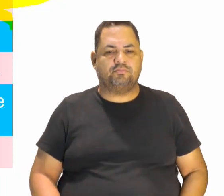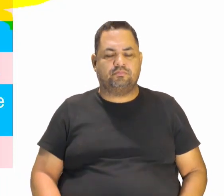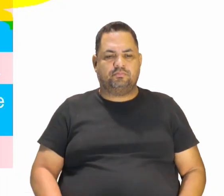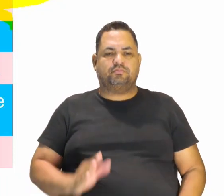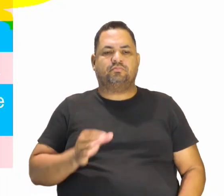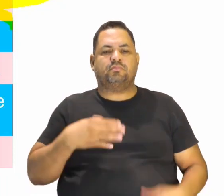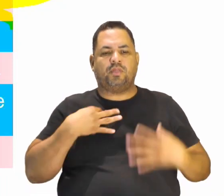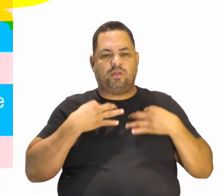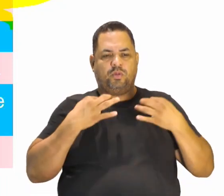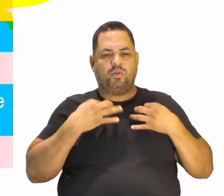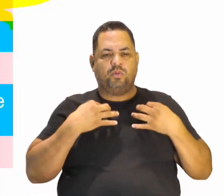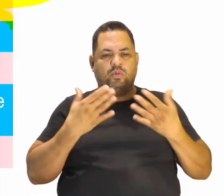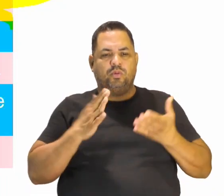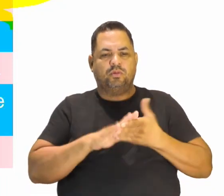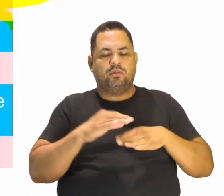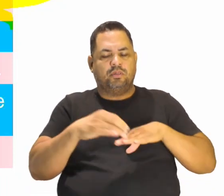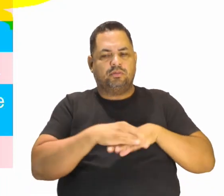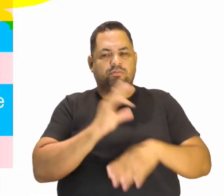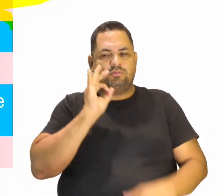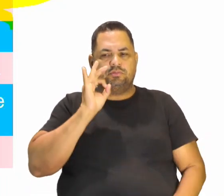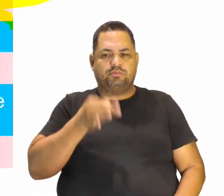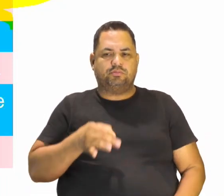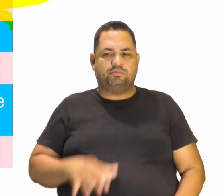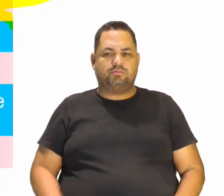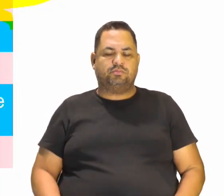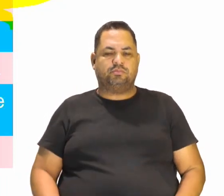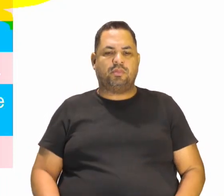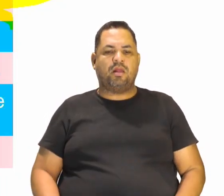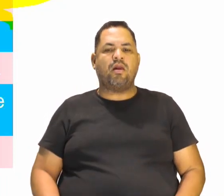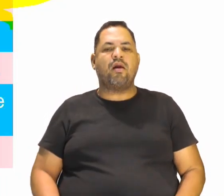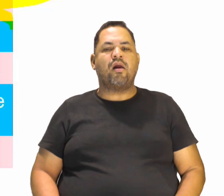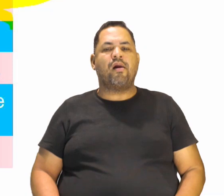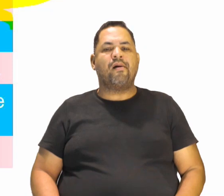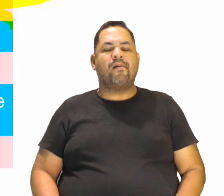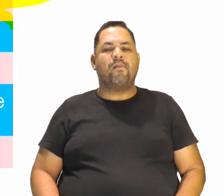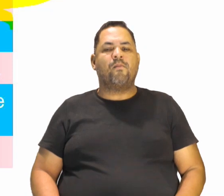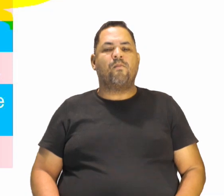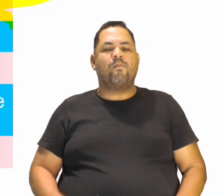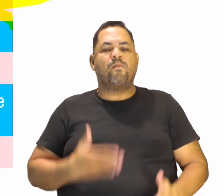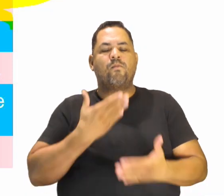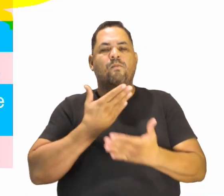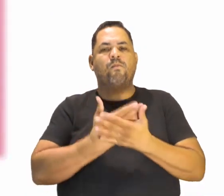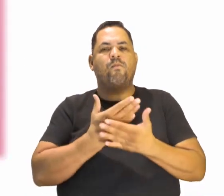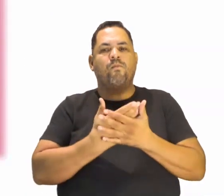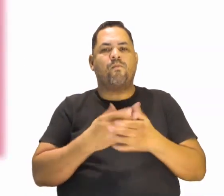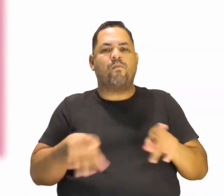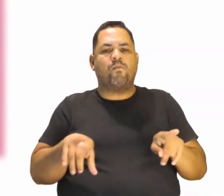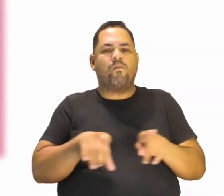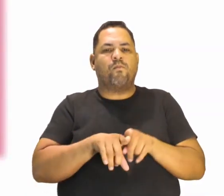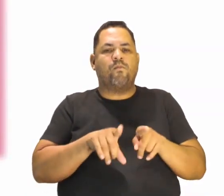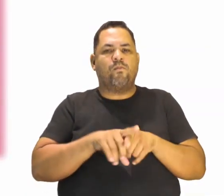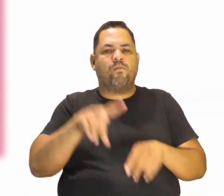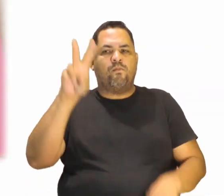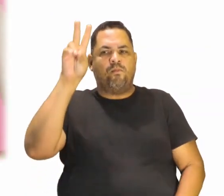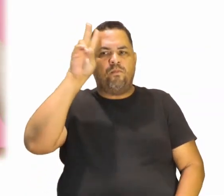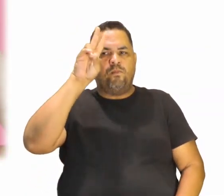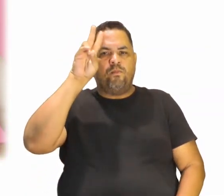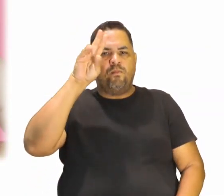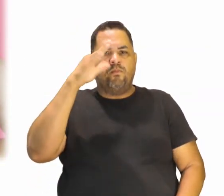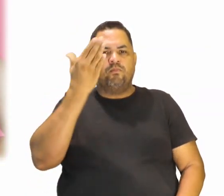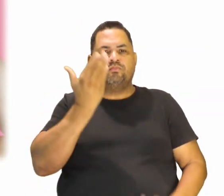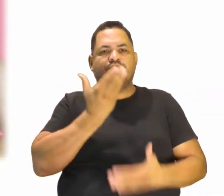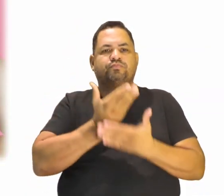roupa e o calçado também adequado. Uma outra aula que a prof traz aqui para a gente relembrar foi a